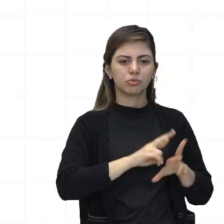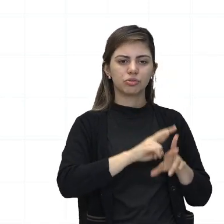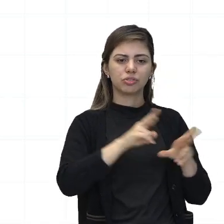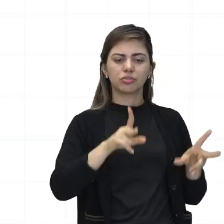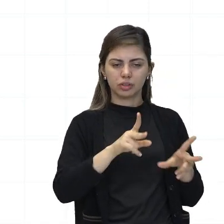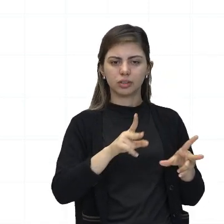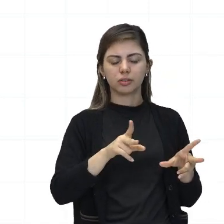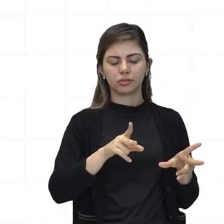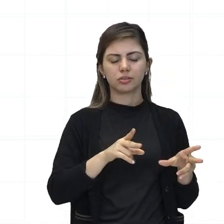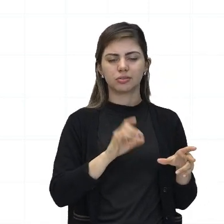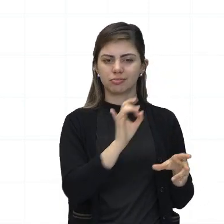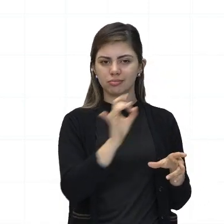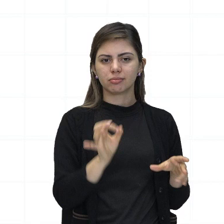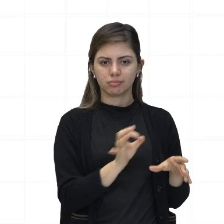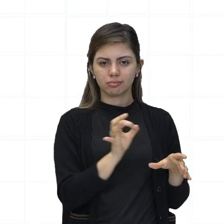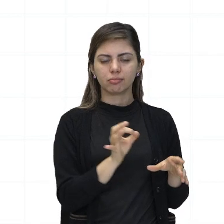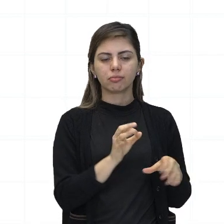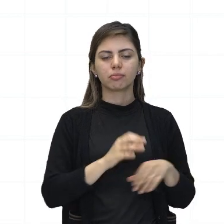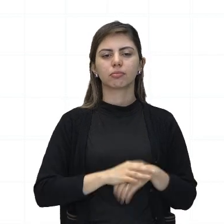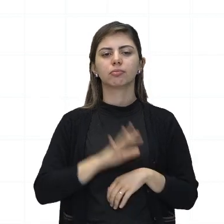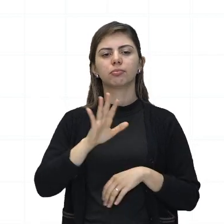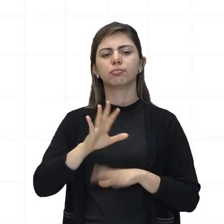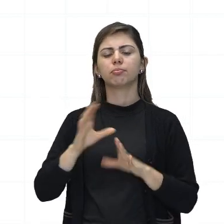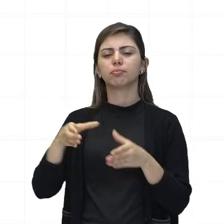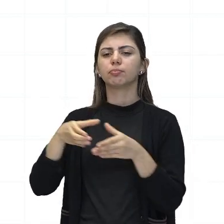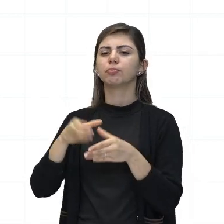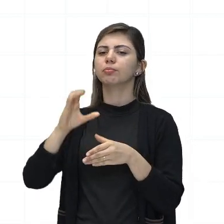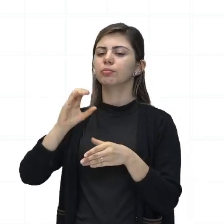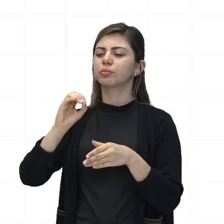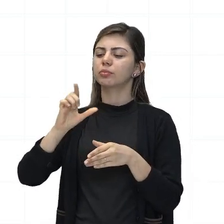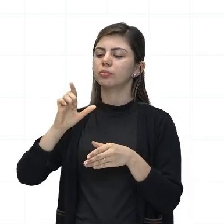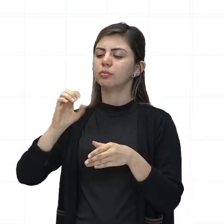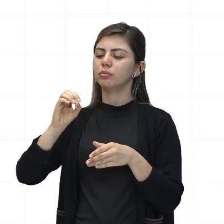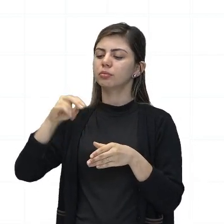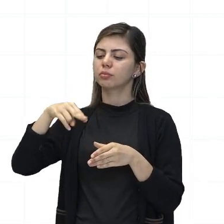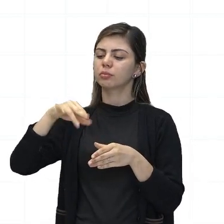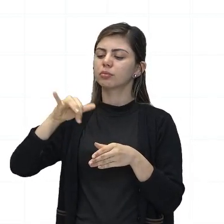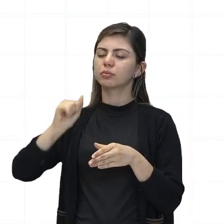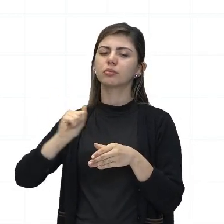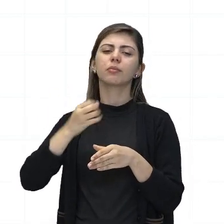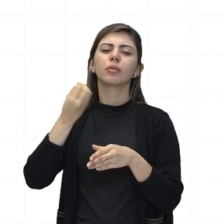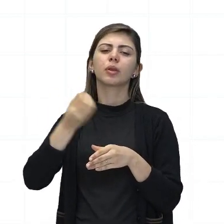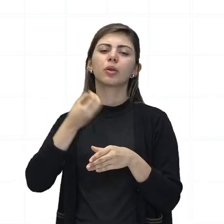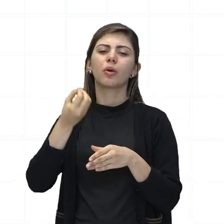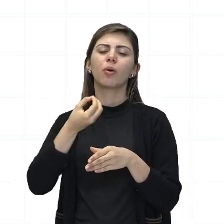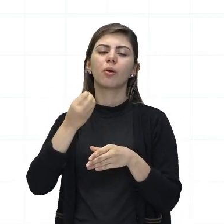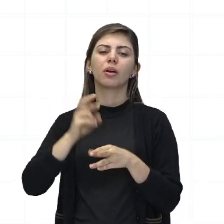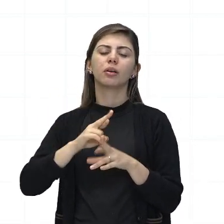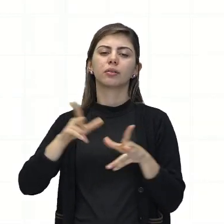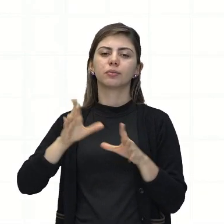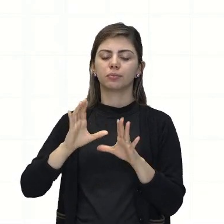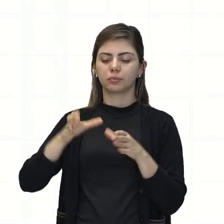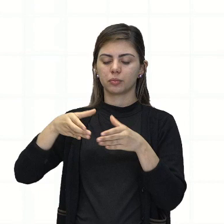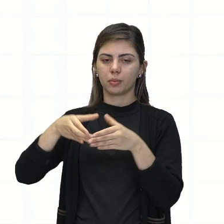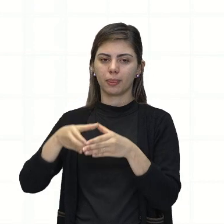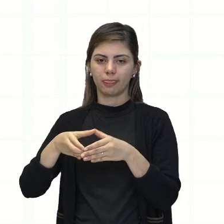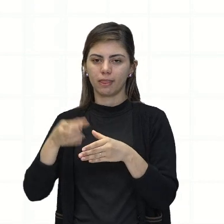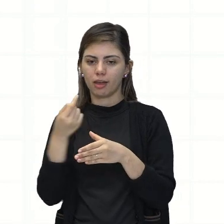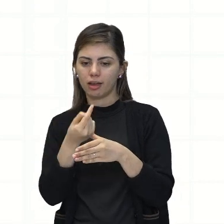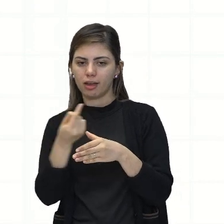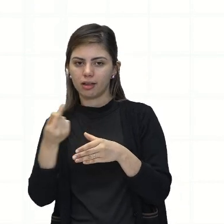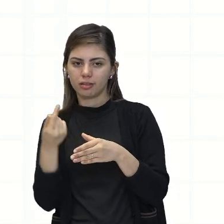vivem cada um por si, né? Aqui na colônia, nós temos os indivíduos